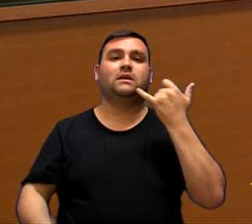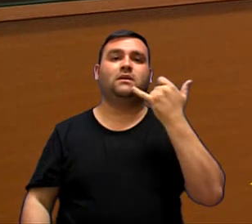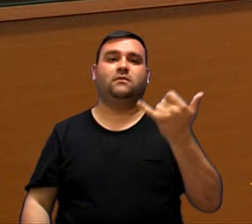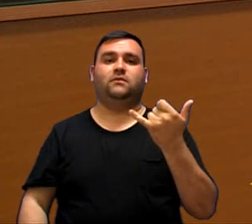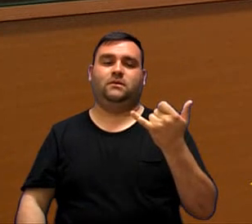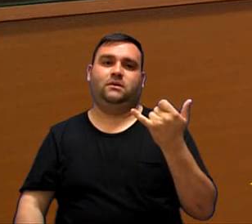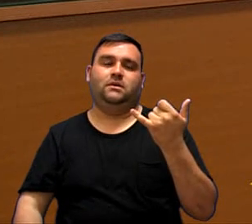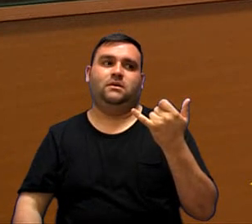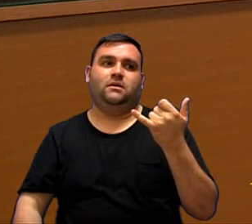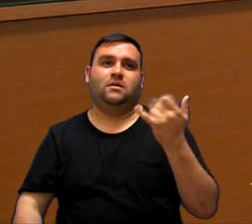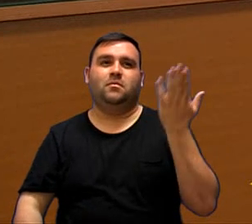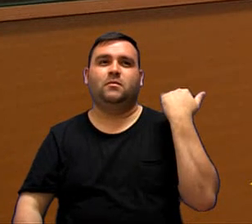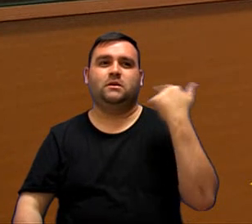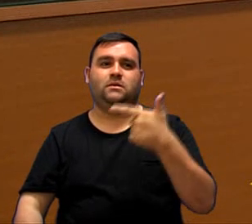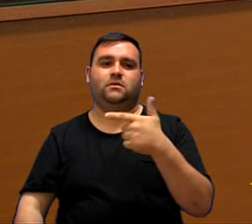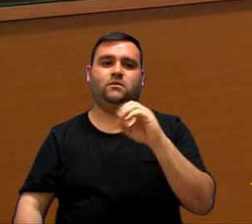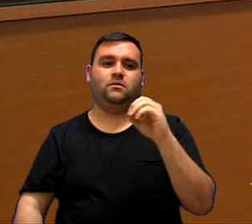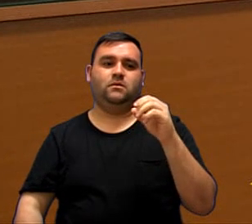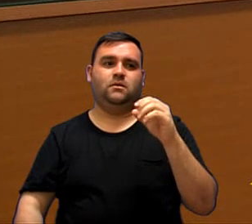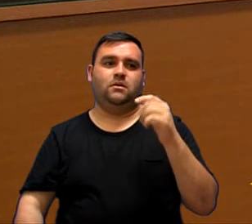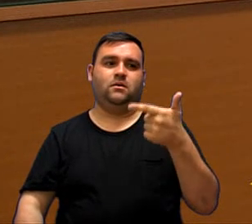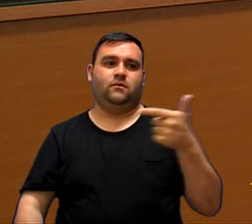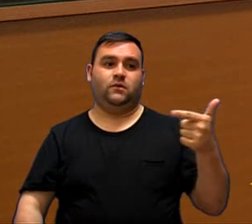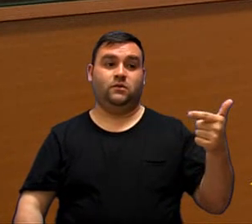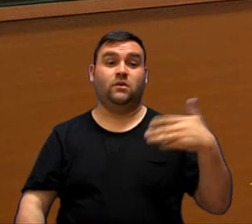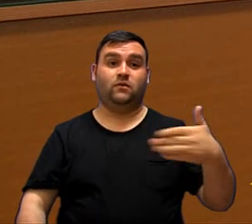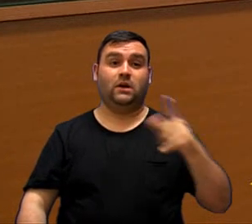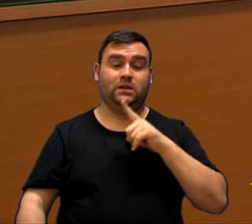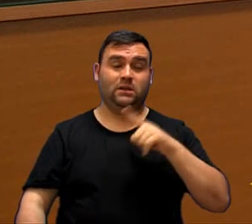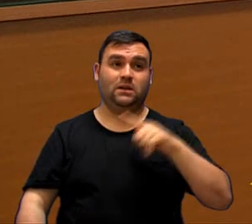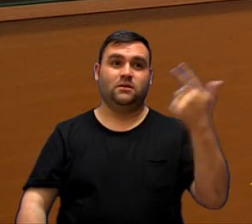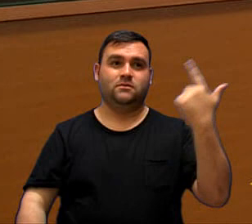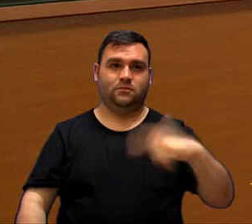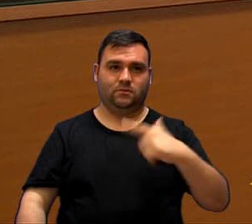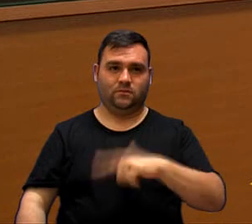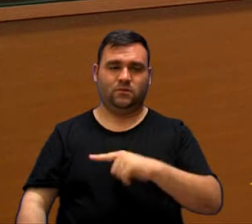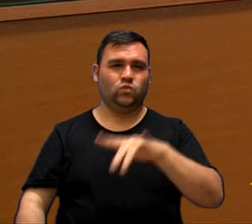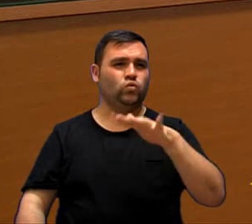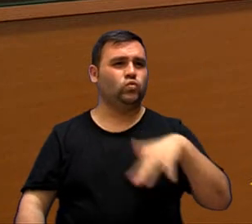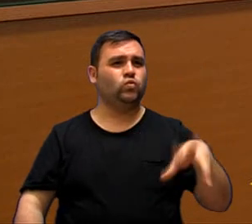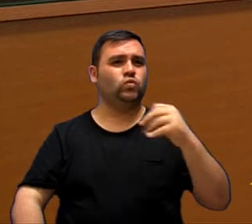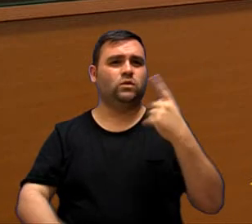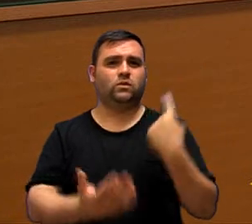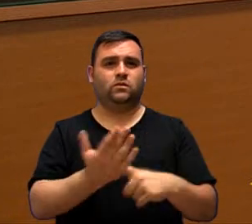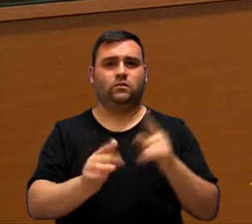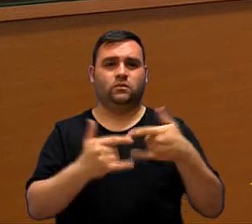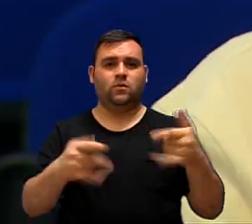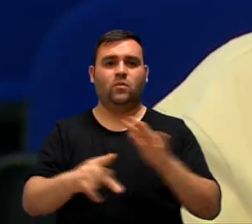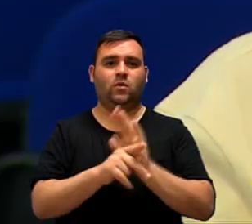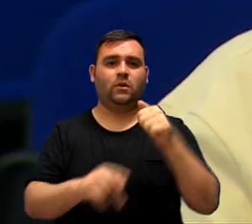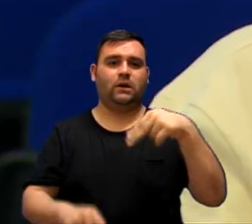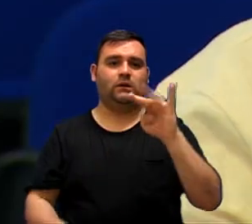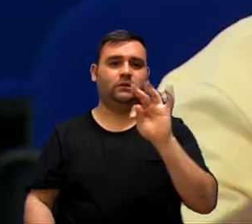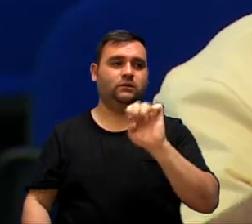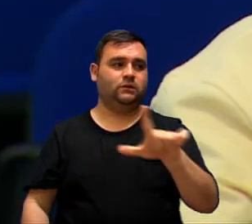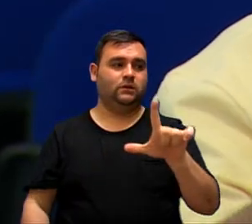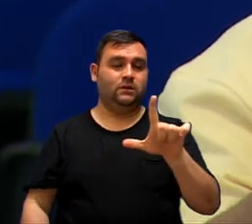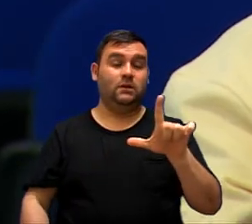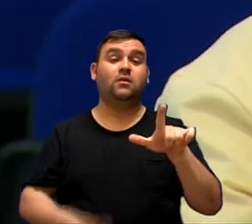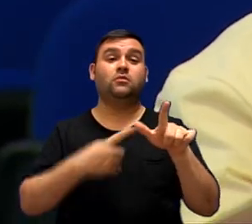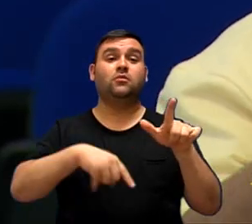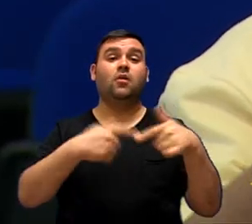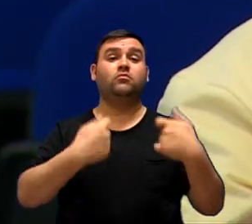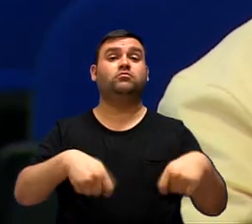telefone. Em 2022, estarão sendo renovadas todos os contratos da Anatel.